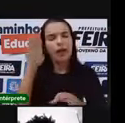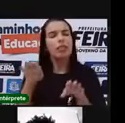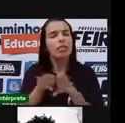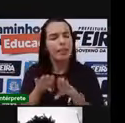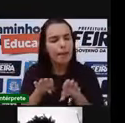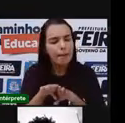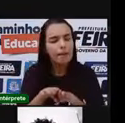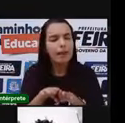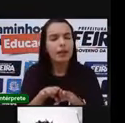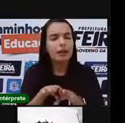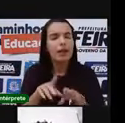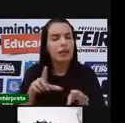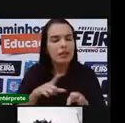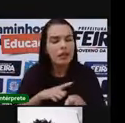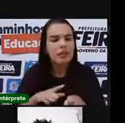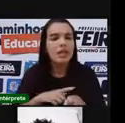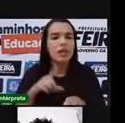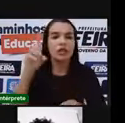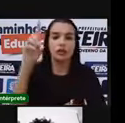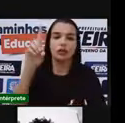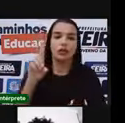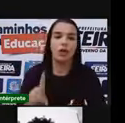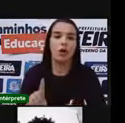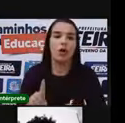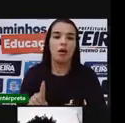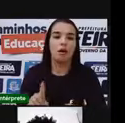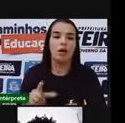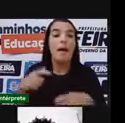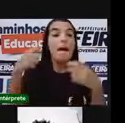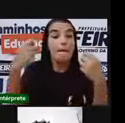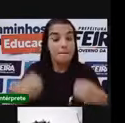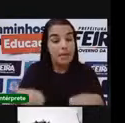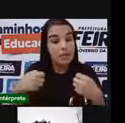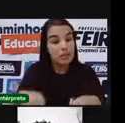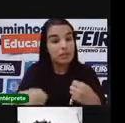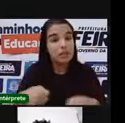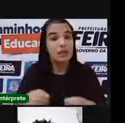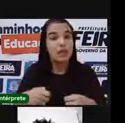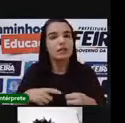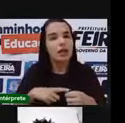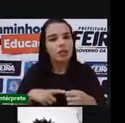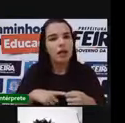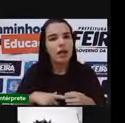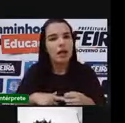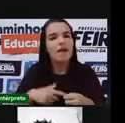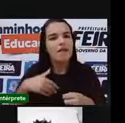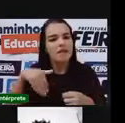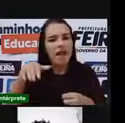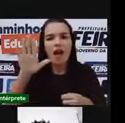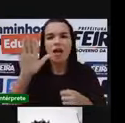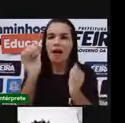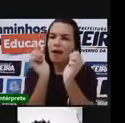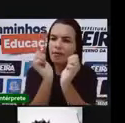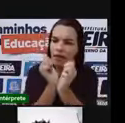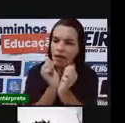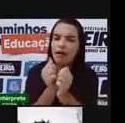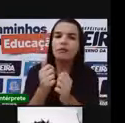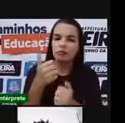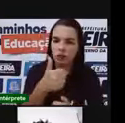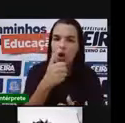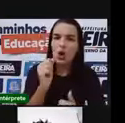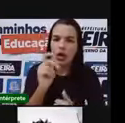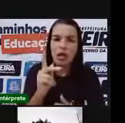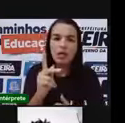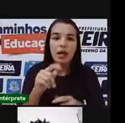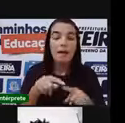direito. Essa pessoa também merece cumprir a pena com dignidade, né? É disso que trata os